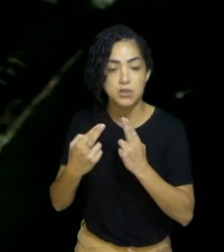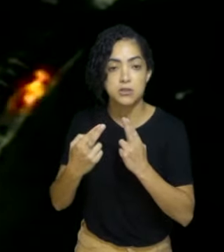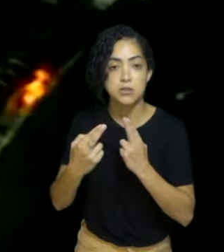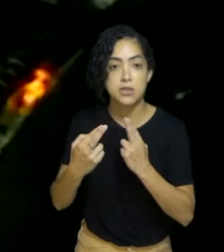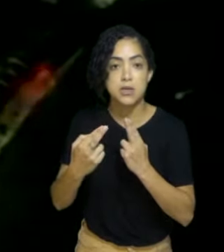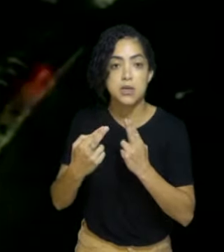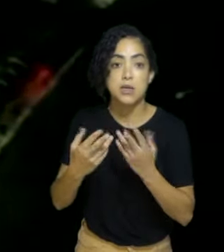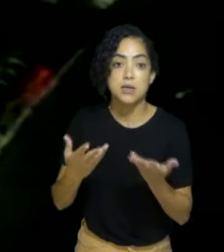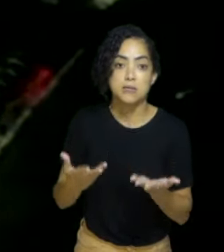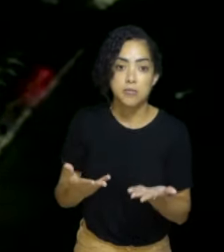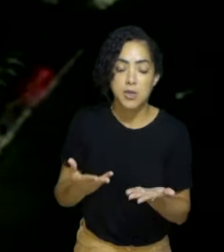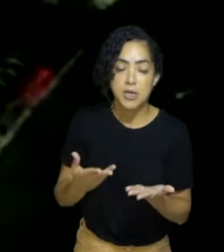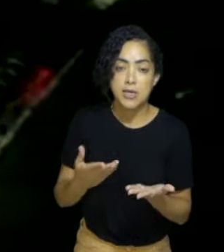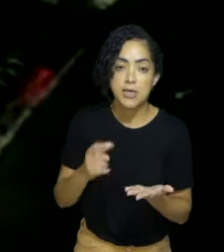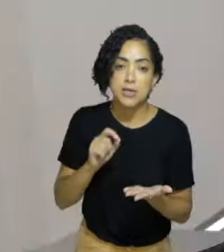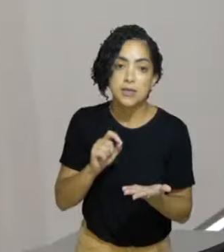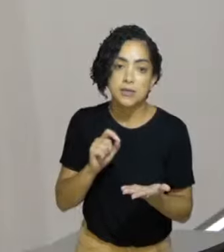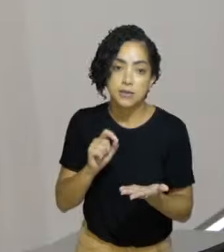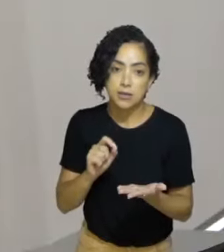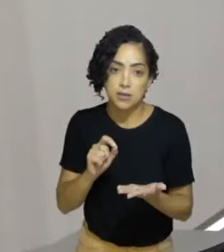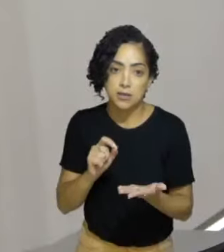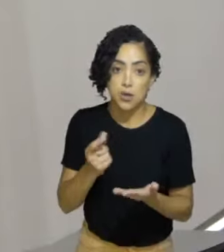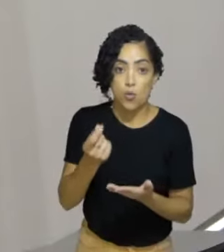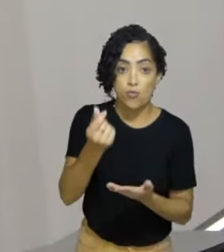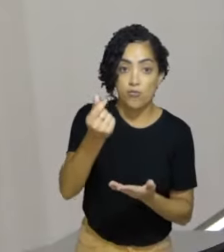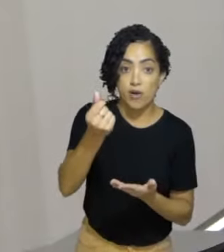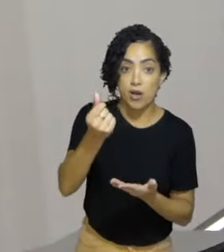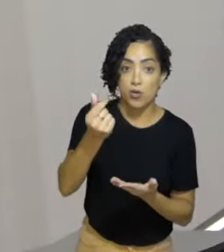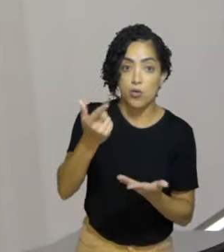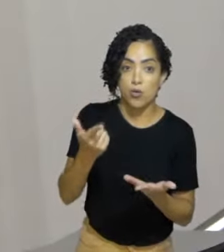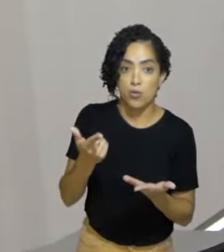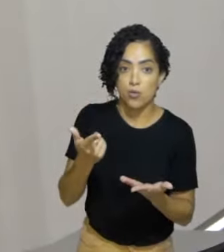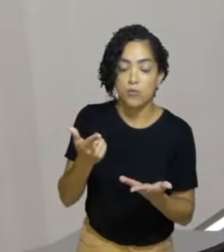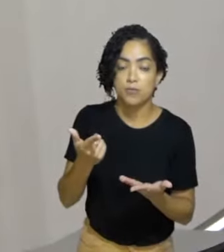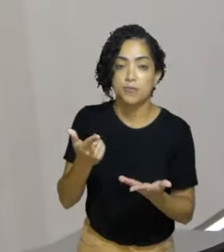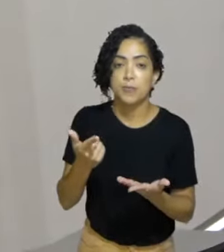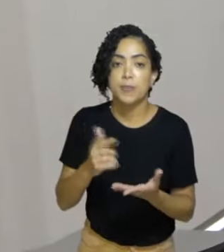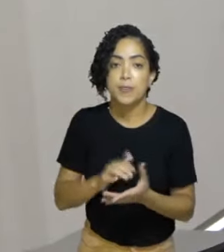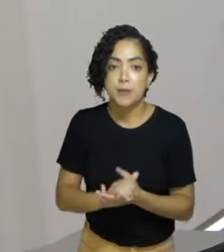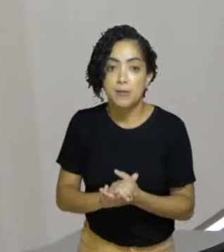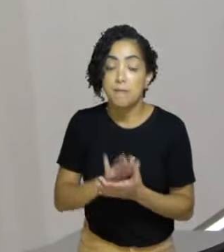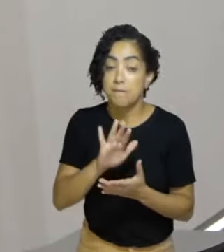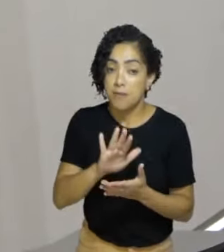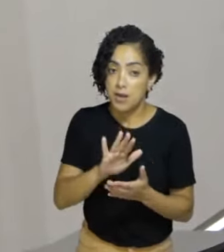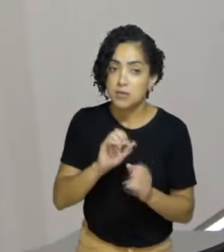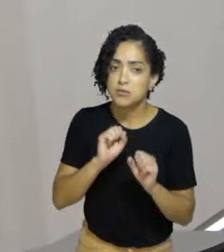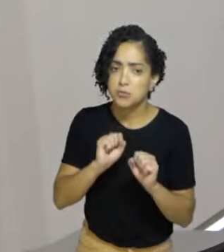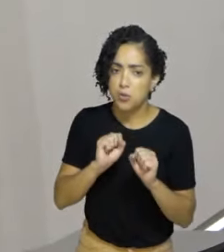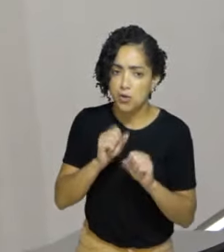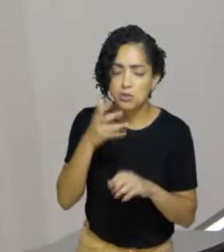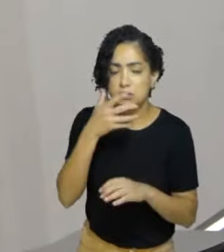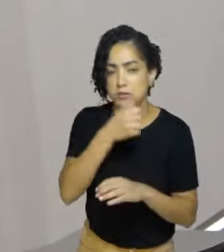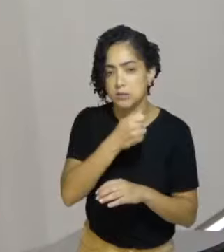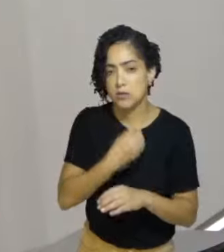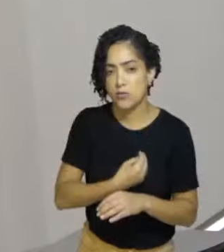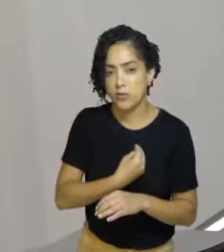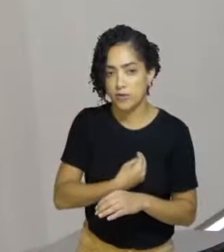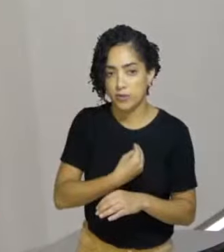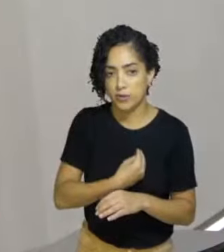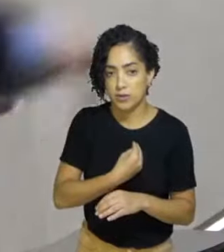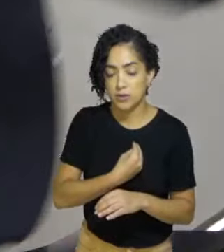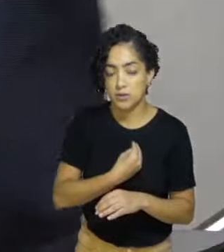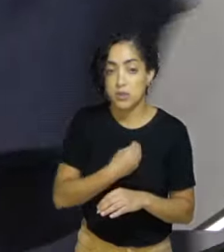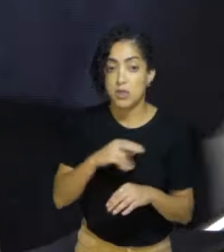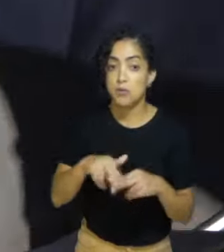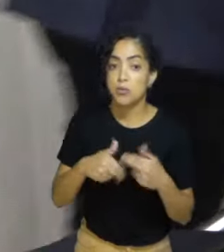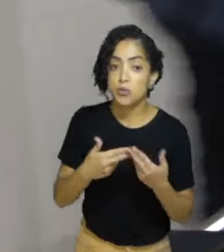que não significa um valor de elevada monta, mas que pode salvar muitas vidas. E por isso